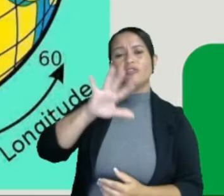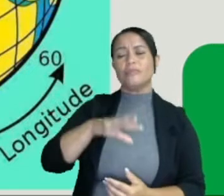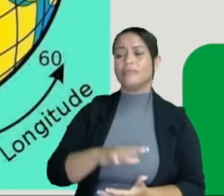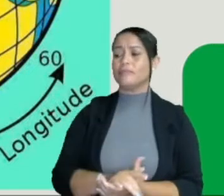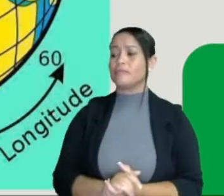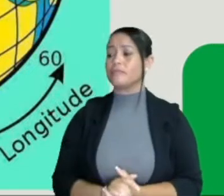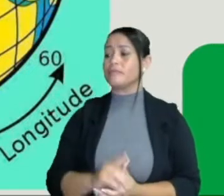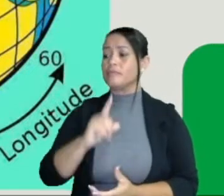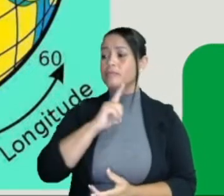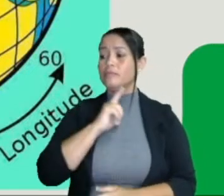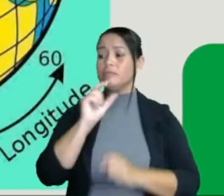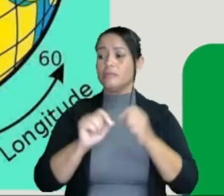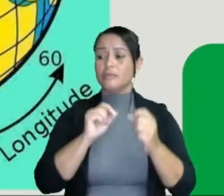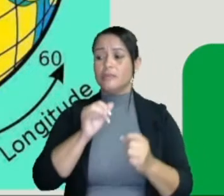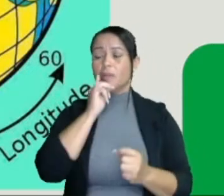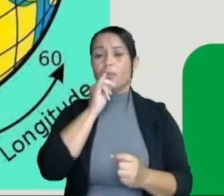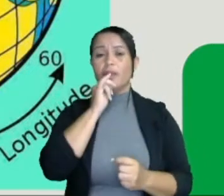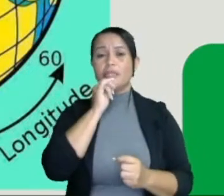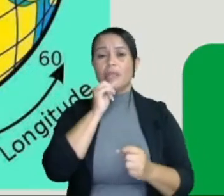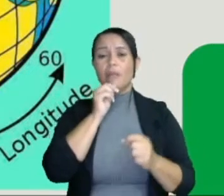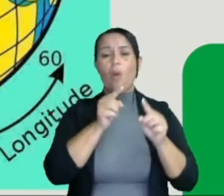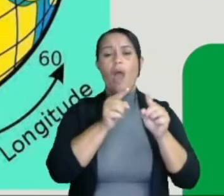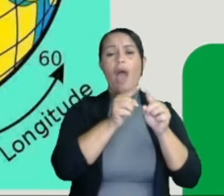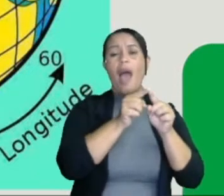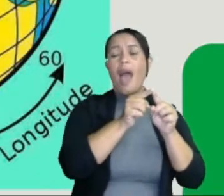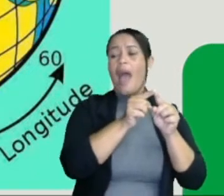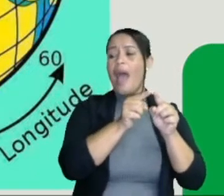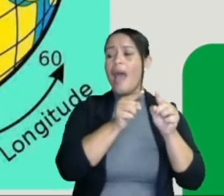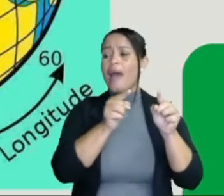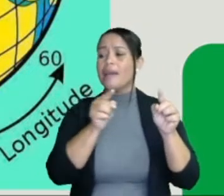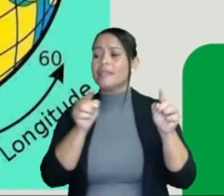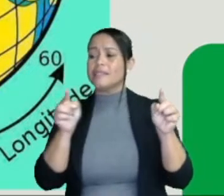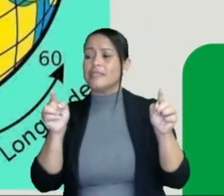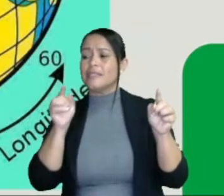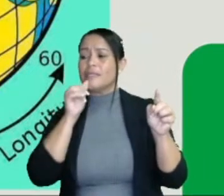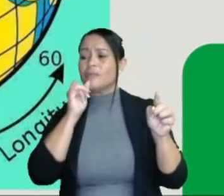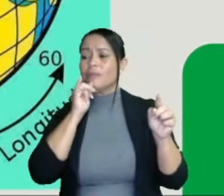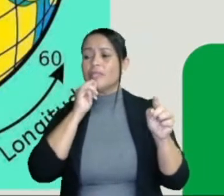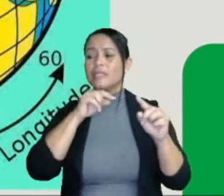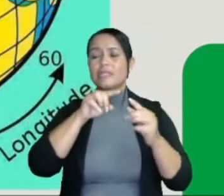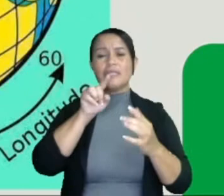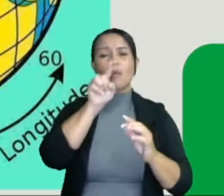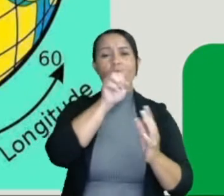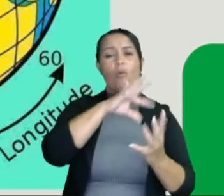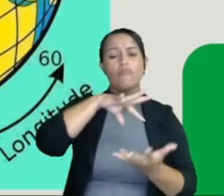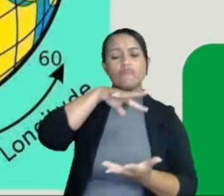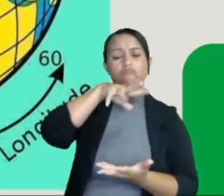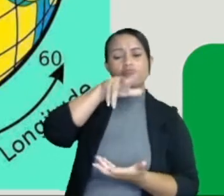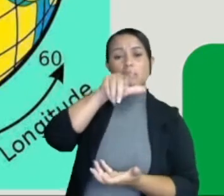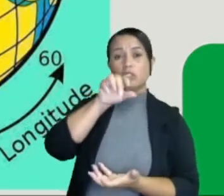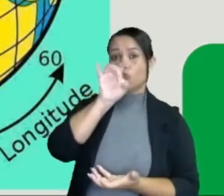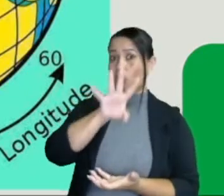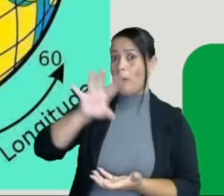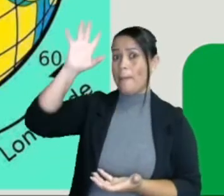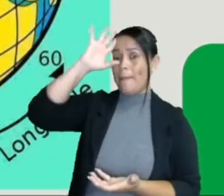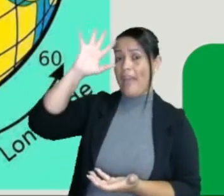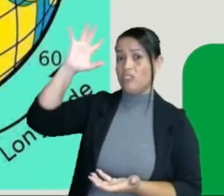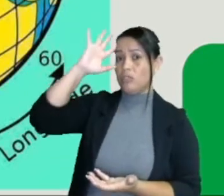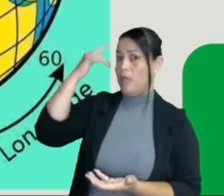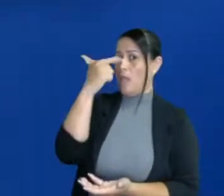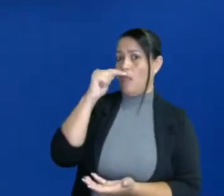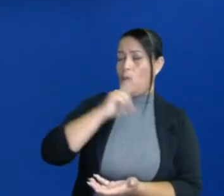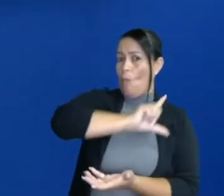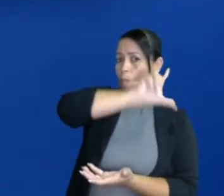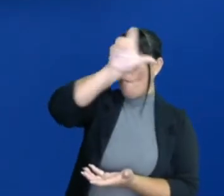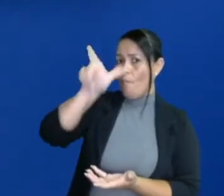tá? Então aqui, as linhas horizontais, que aí cortam a superfície da Terra de forma imaginária, tá? Não esquecer, essas linhas não